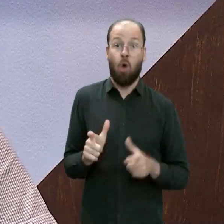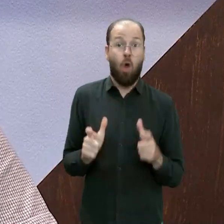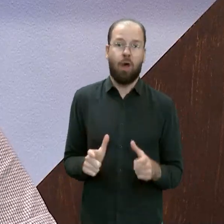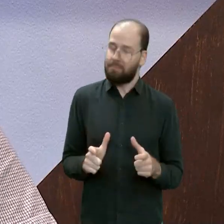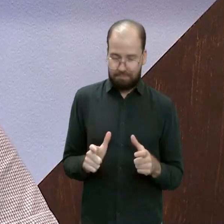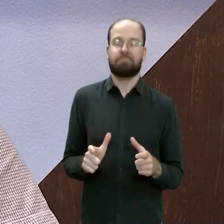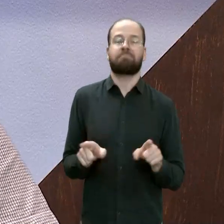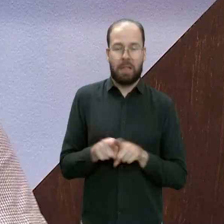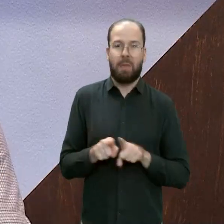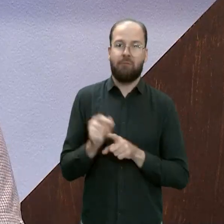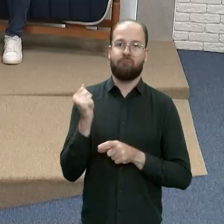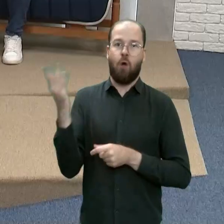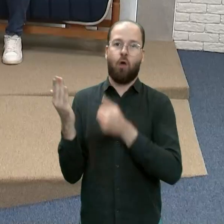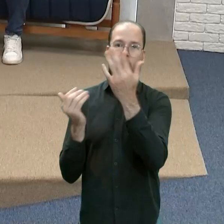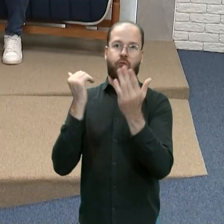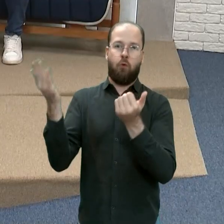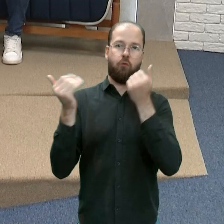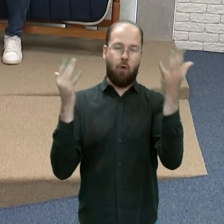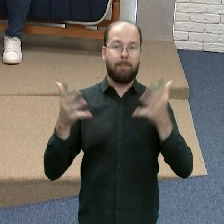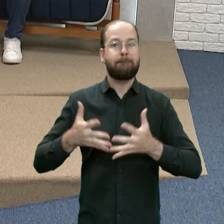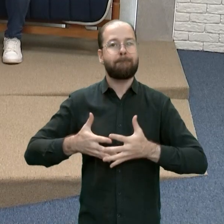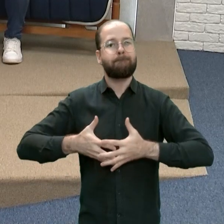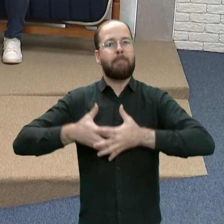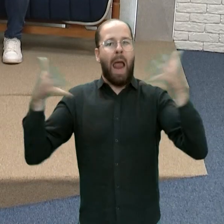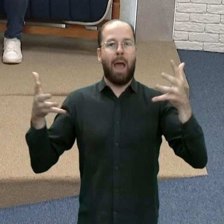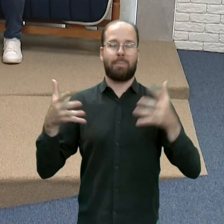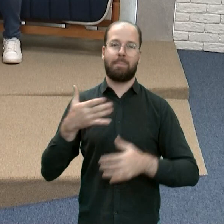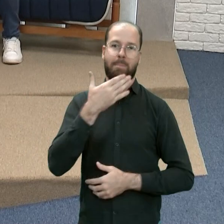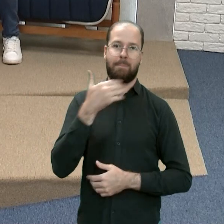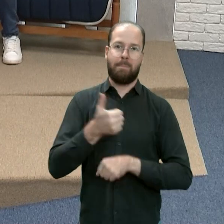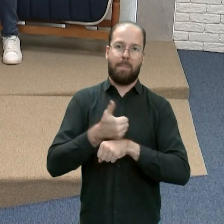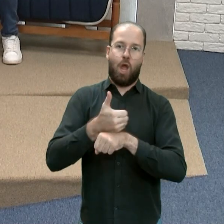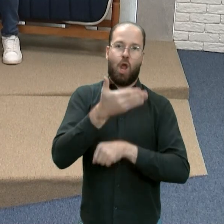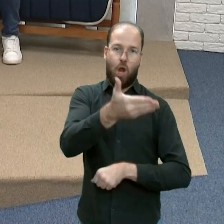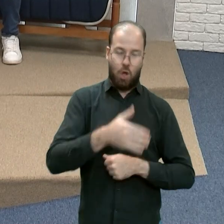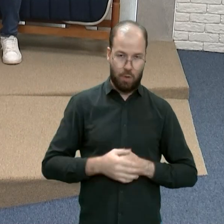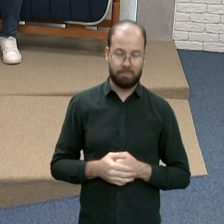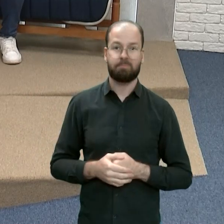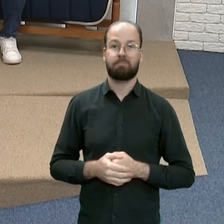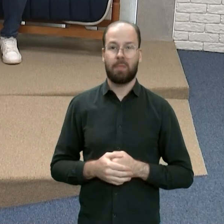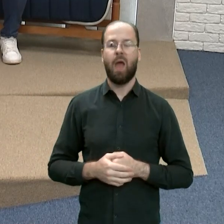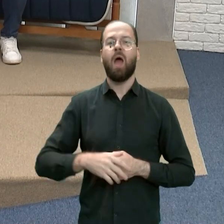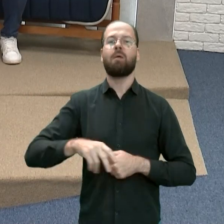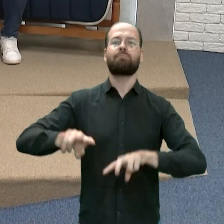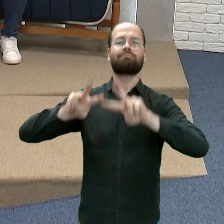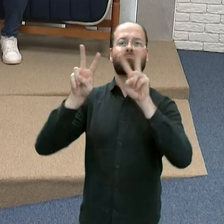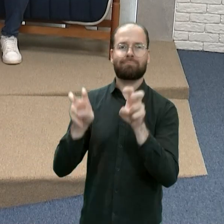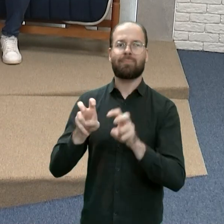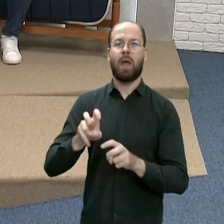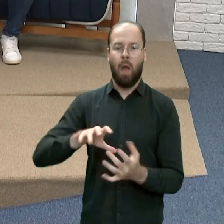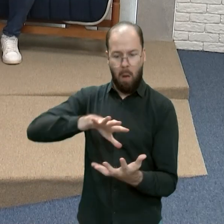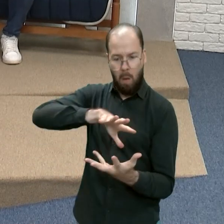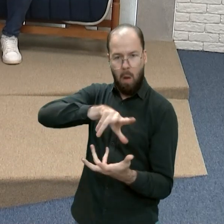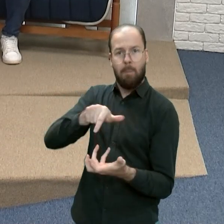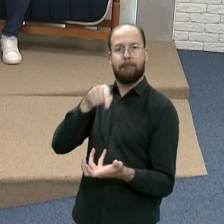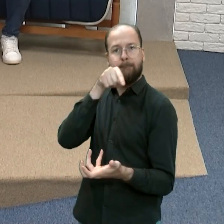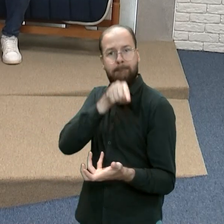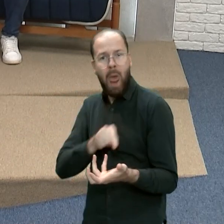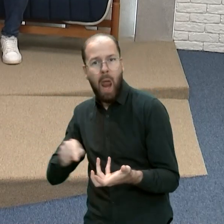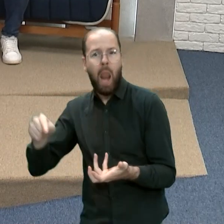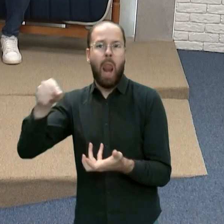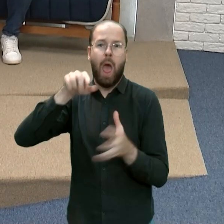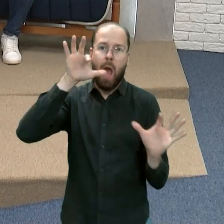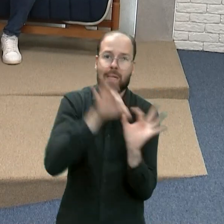melhor. Quando a gente fala de internacionalização da universidade, é justamente isso, né, Silvia? Esses alunos,